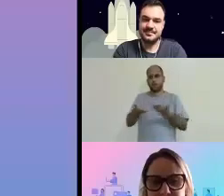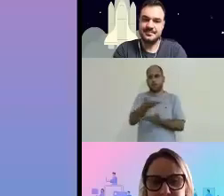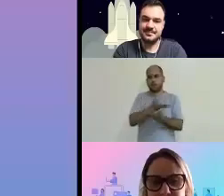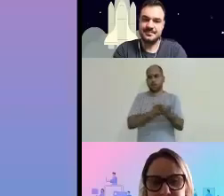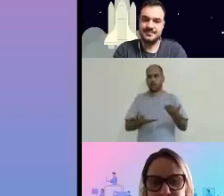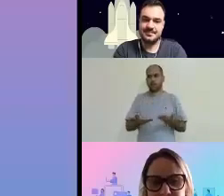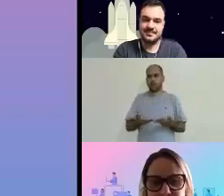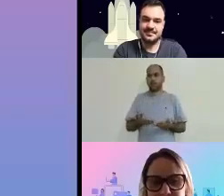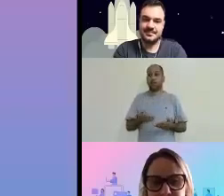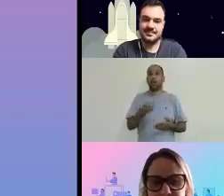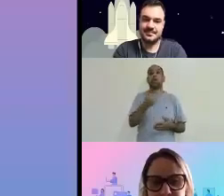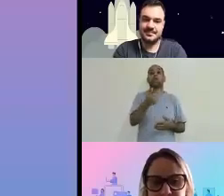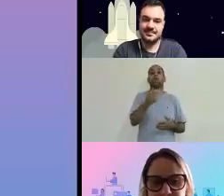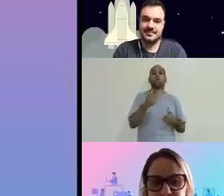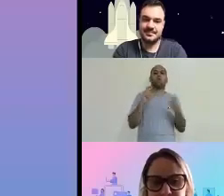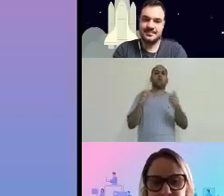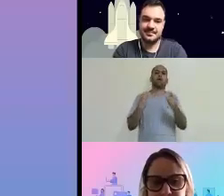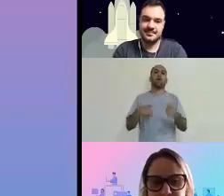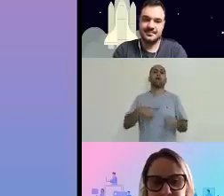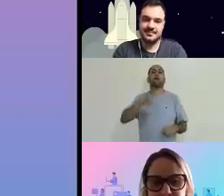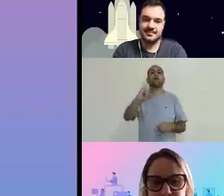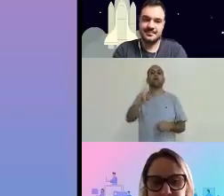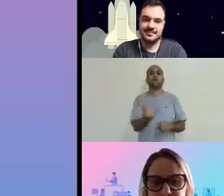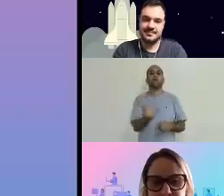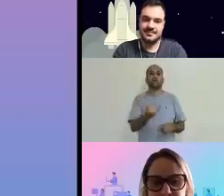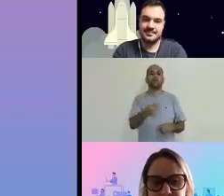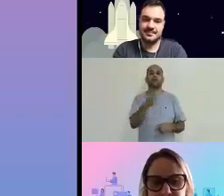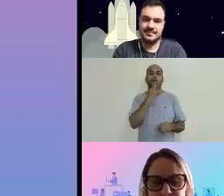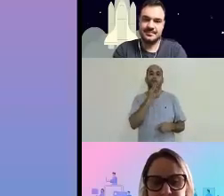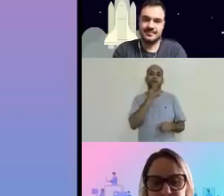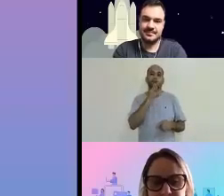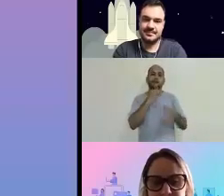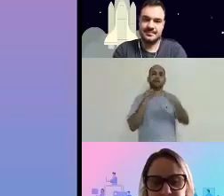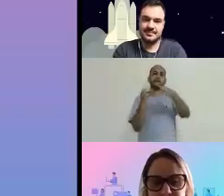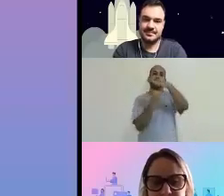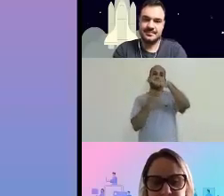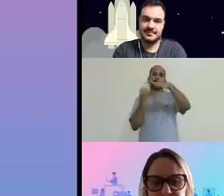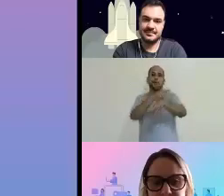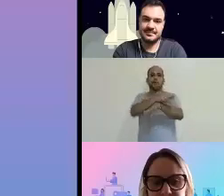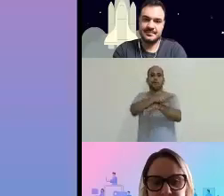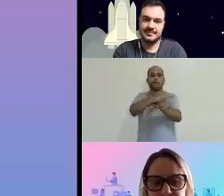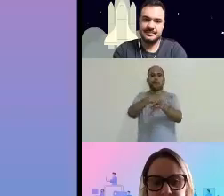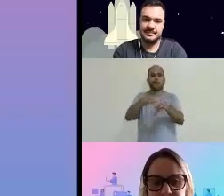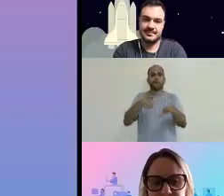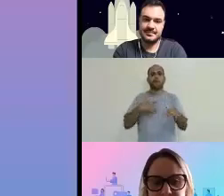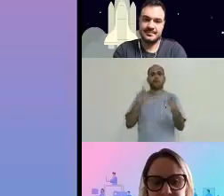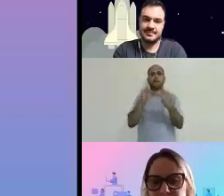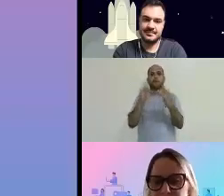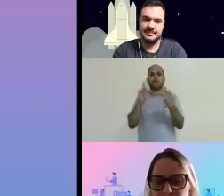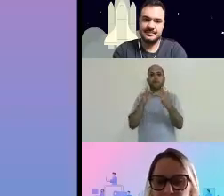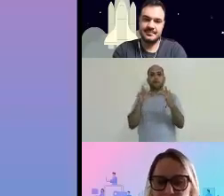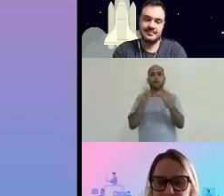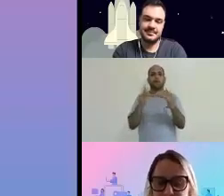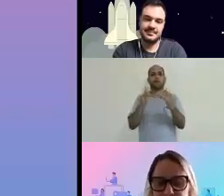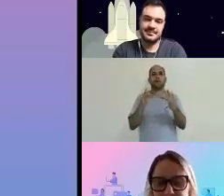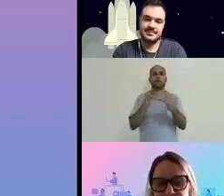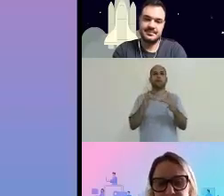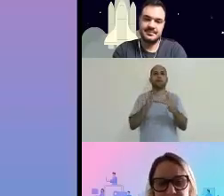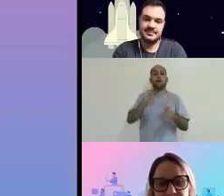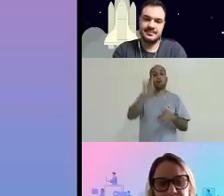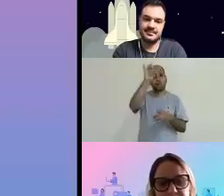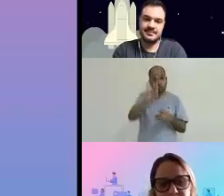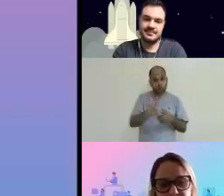dar a oportunidade de conhecer empresas distintas e ter acesso a executivos com formações